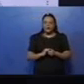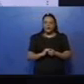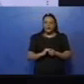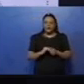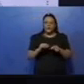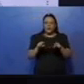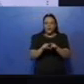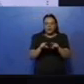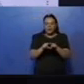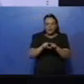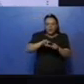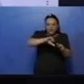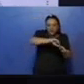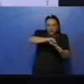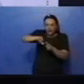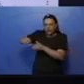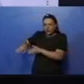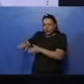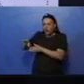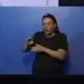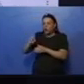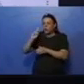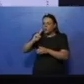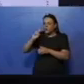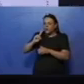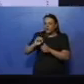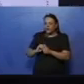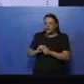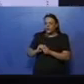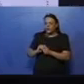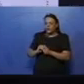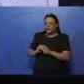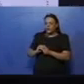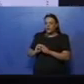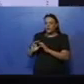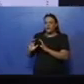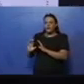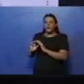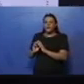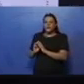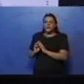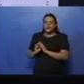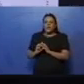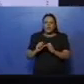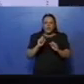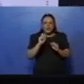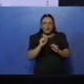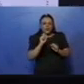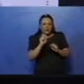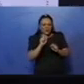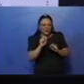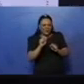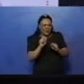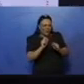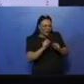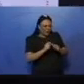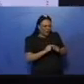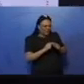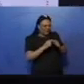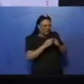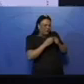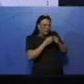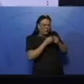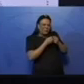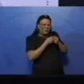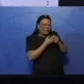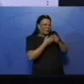país do tratado. A defecção americana despejou um balde de água fria no otimismo com o